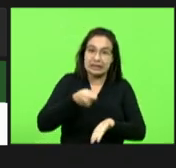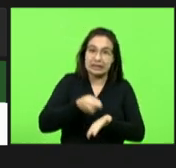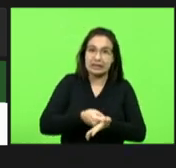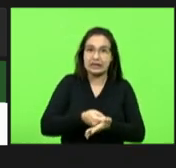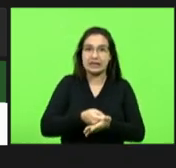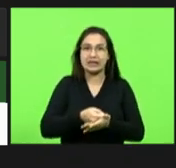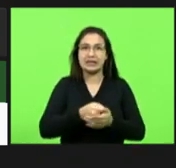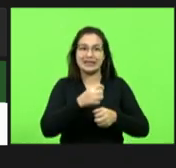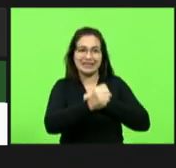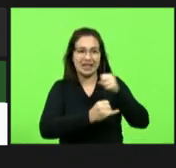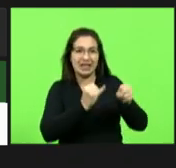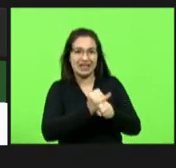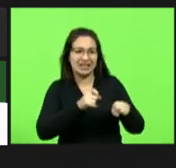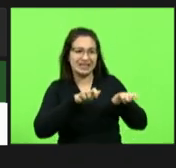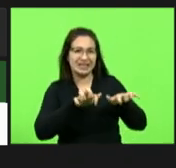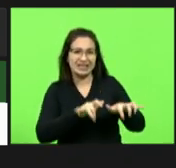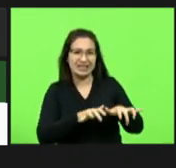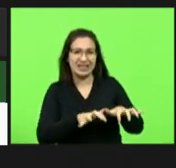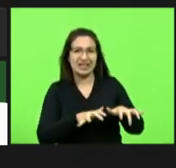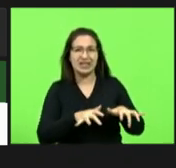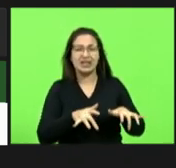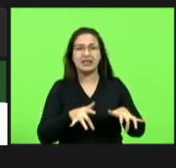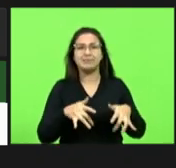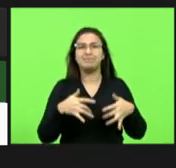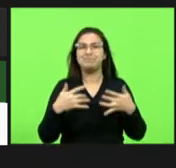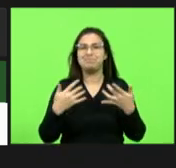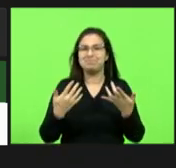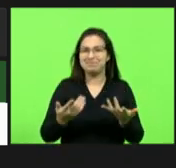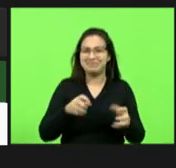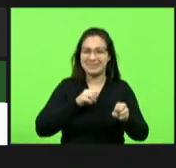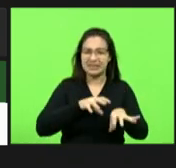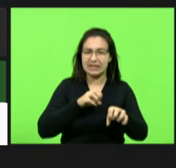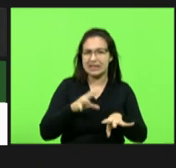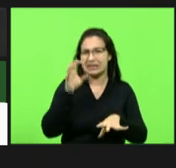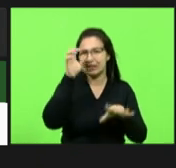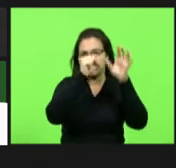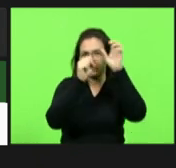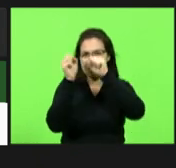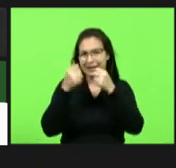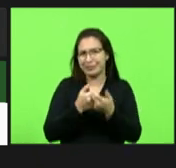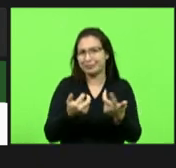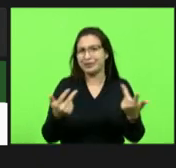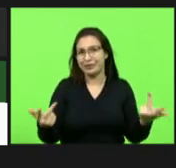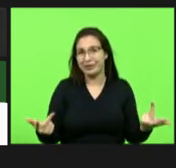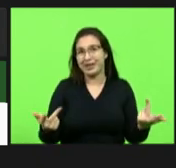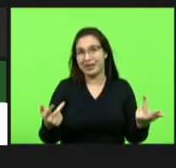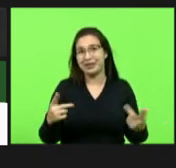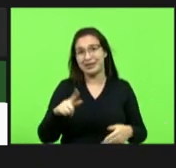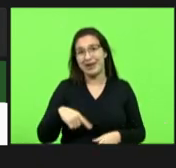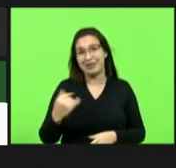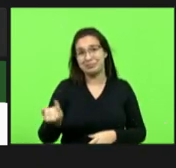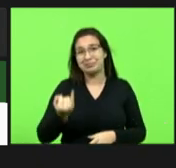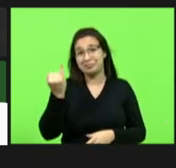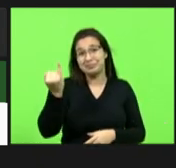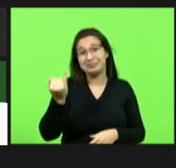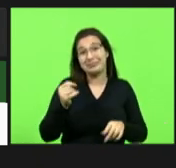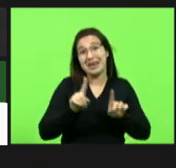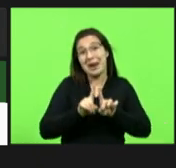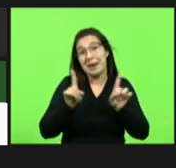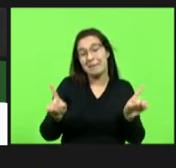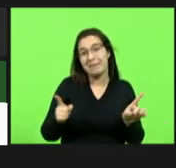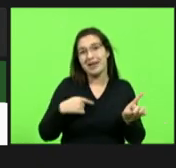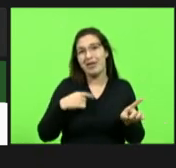da urgência em dominar novas tecnologias de ensino e aprendizagem, foram necessários, mas eu não tenho